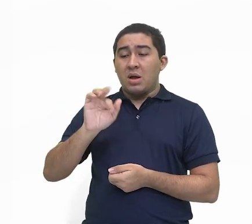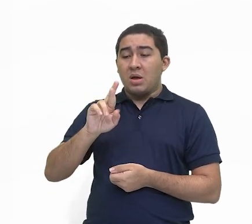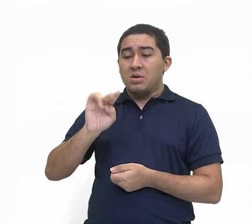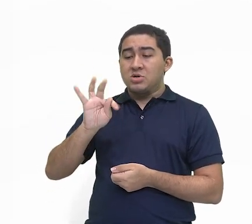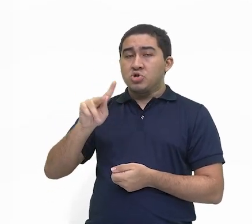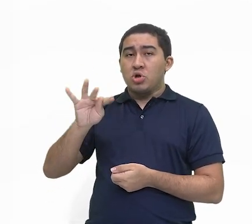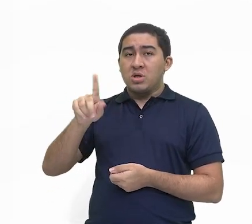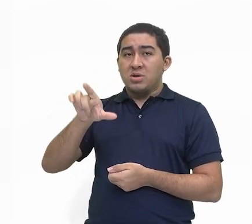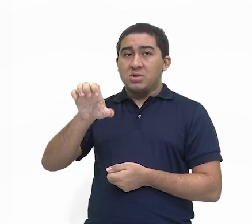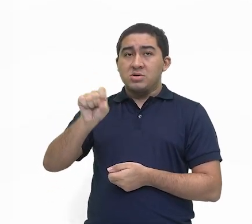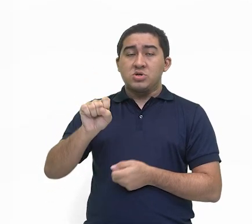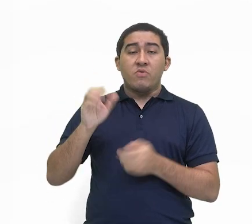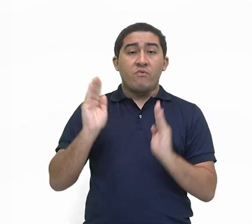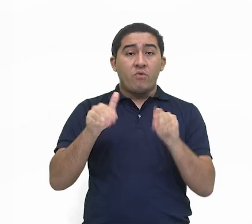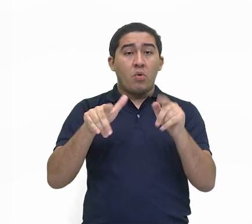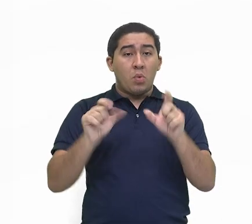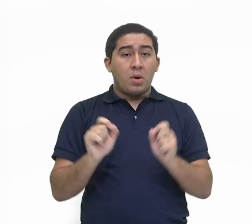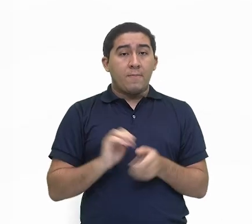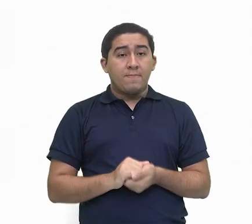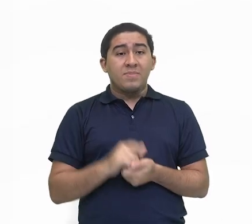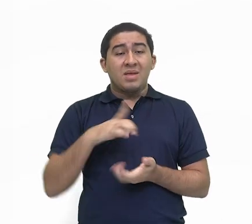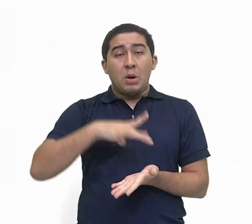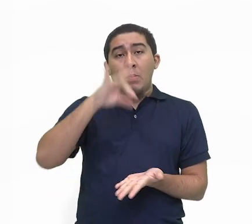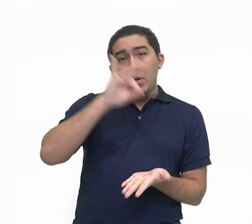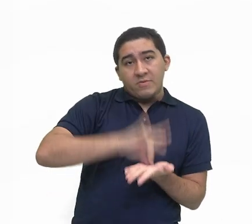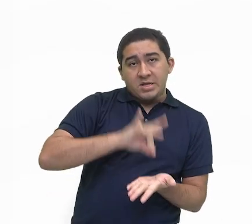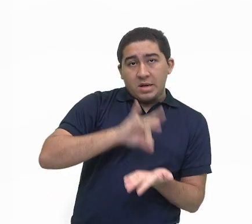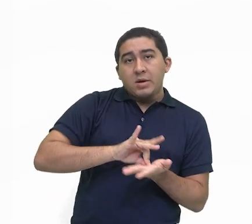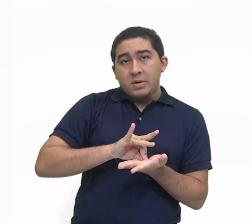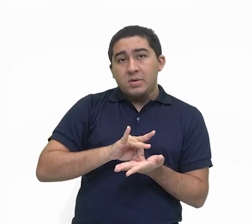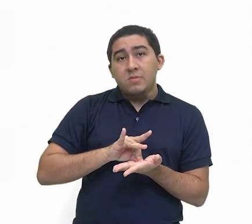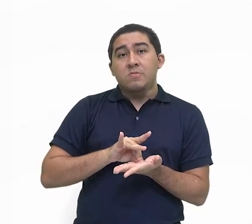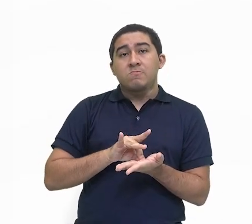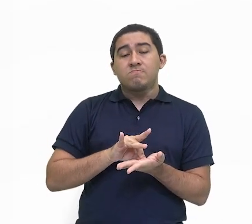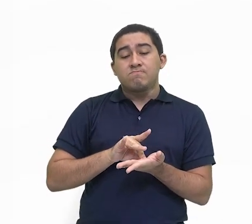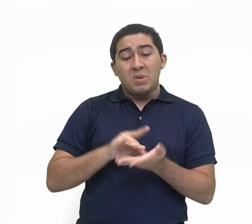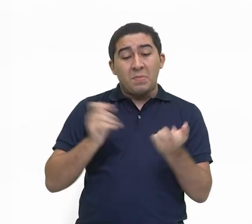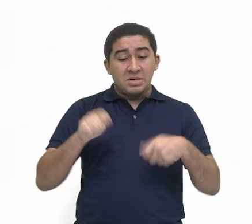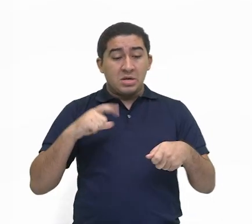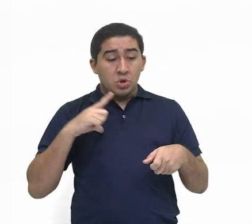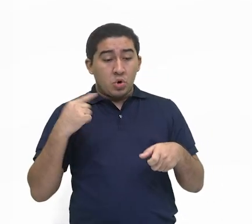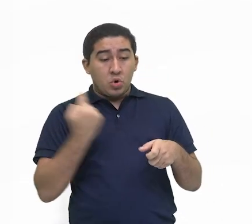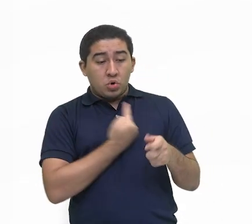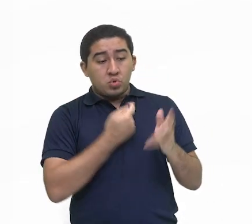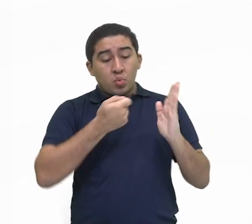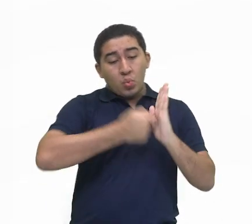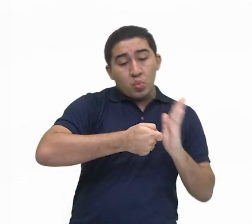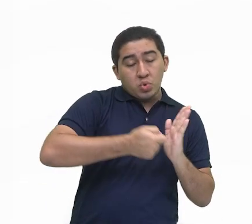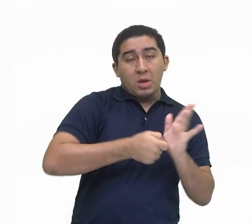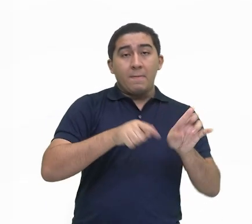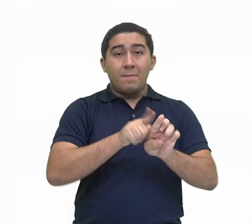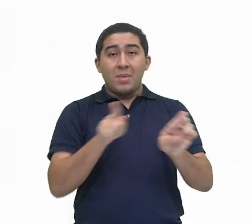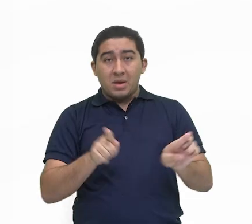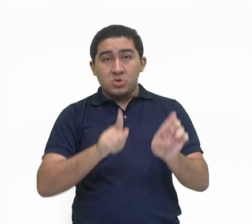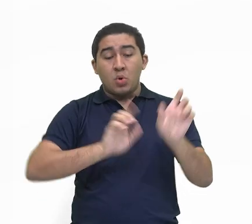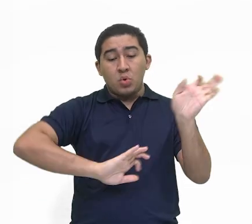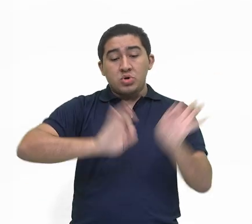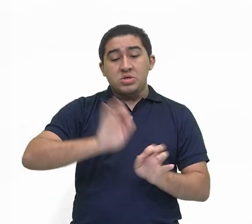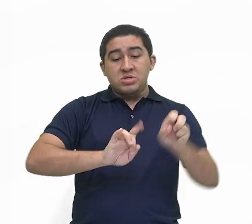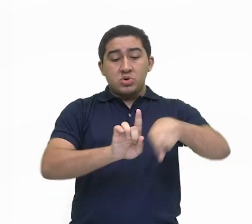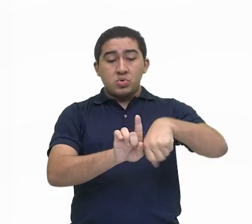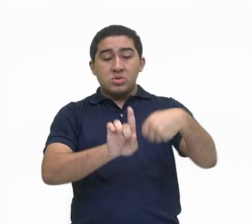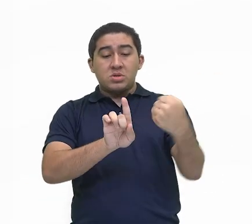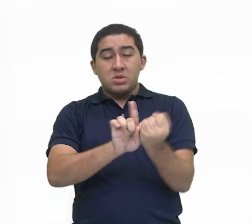concreta, né? Ele vai também dizer que nós temos que lutar por tudo isso, mas nós temos que organizar uma sociedade, né, a